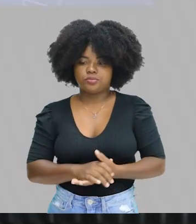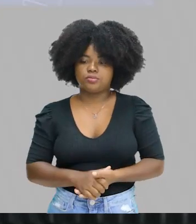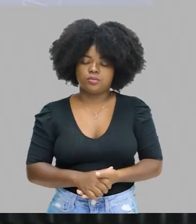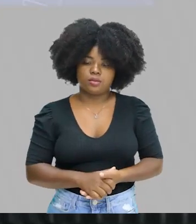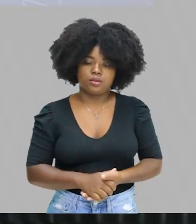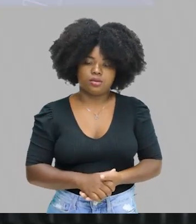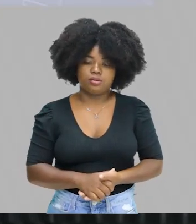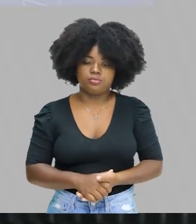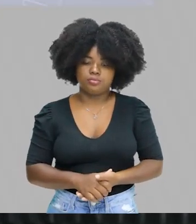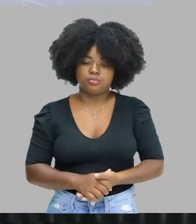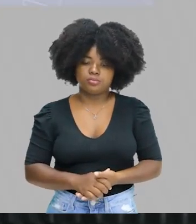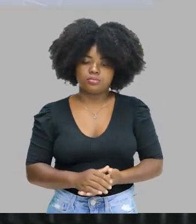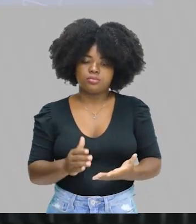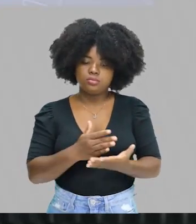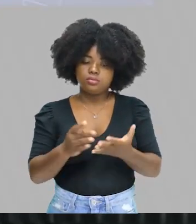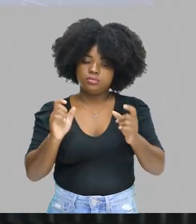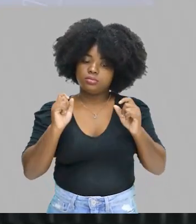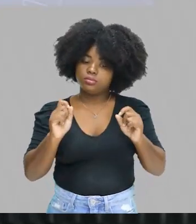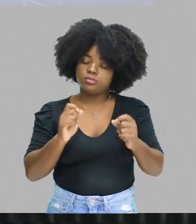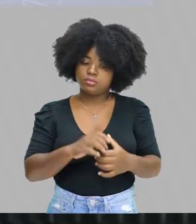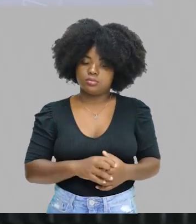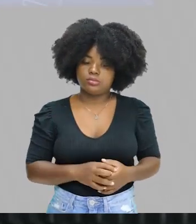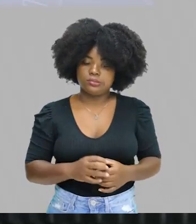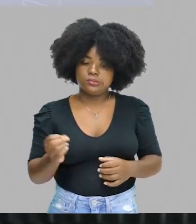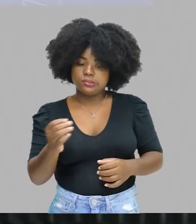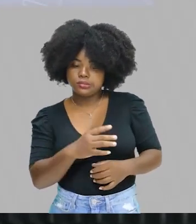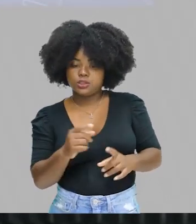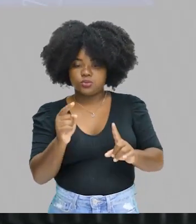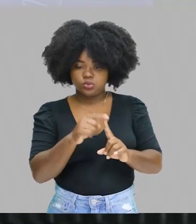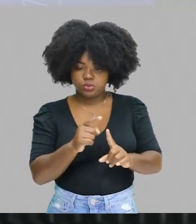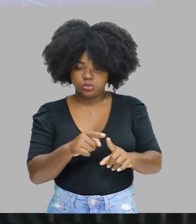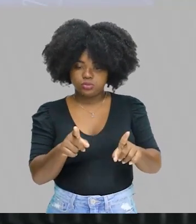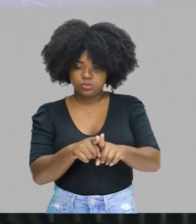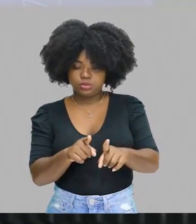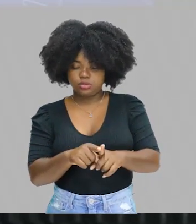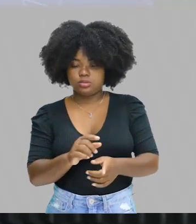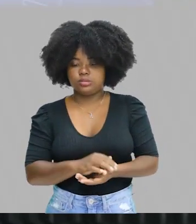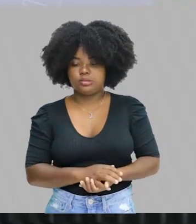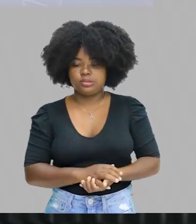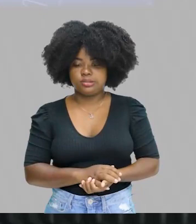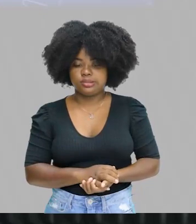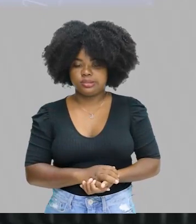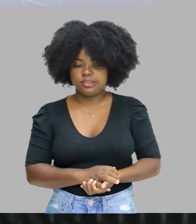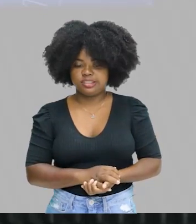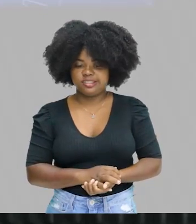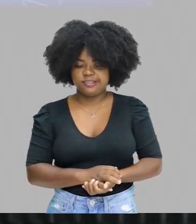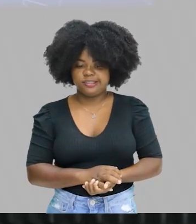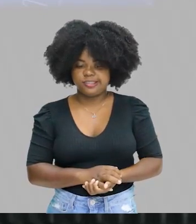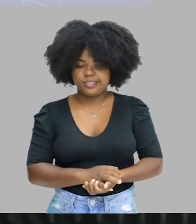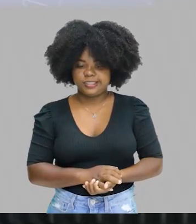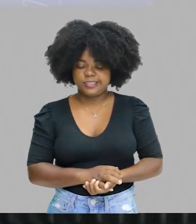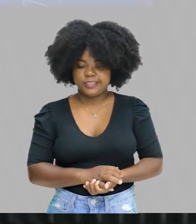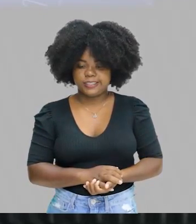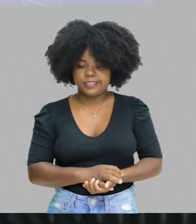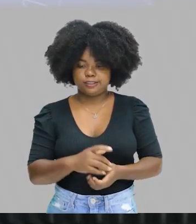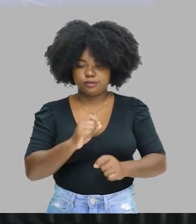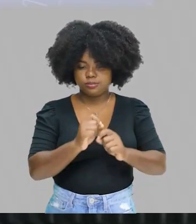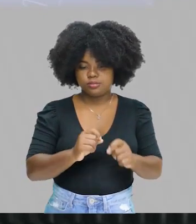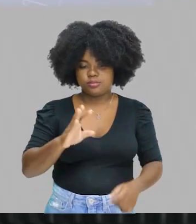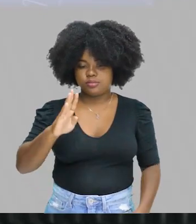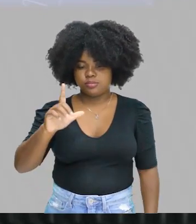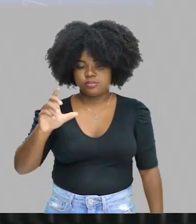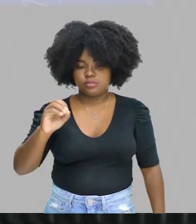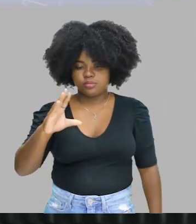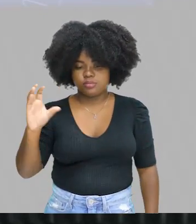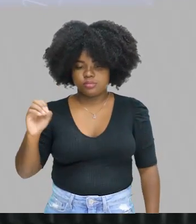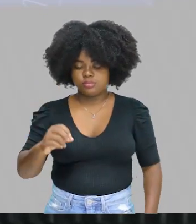algumas imperfeições, ela começa a fazer um novo molde, um novo tasselo, né? E aí, esse novo tasselo é um bloco único. Com uma